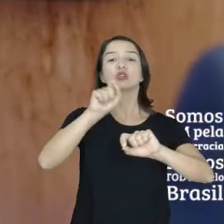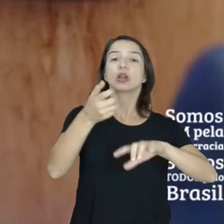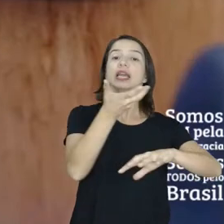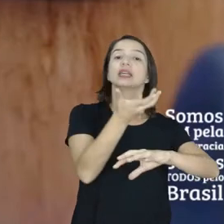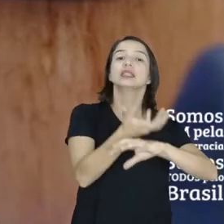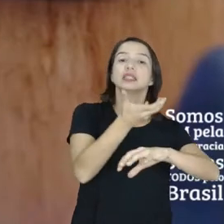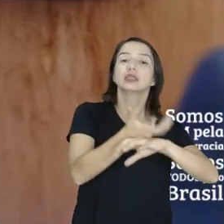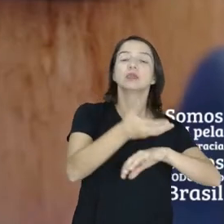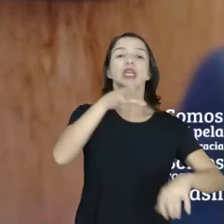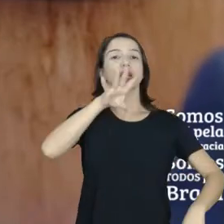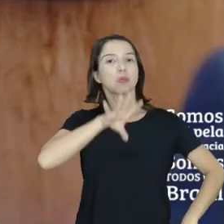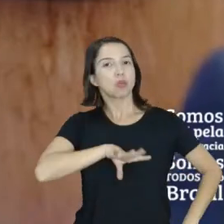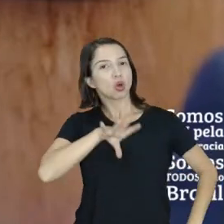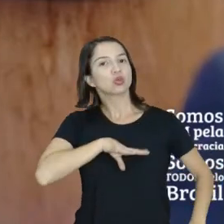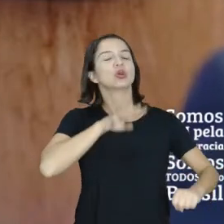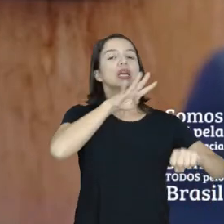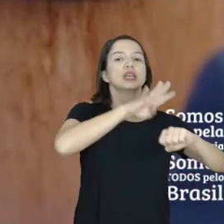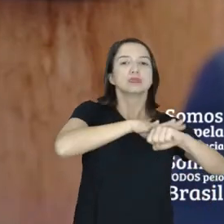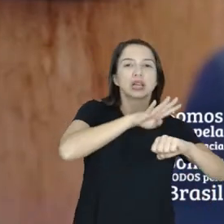desrespeito aos educadores.